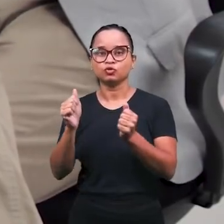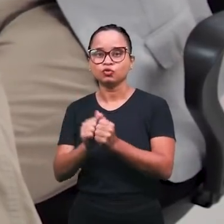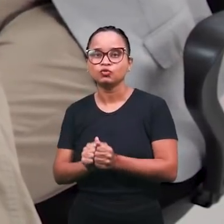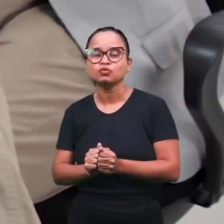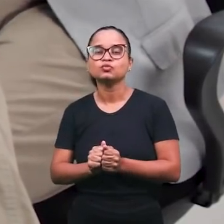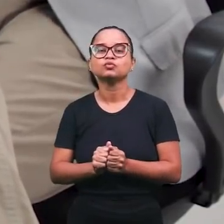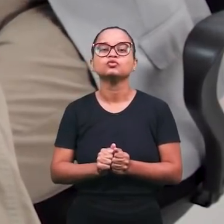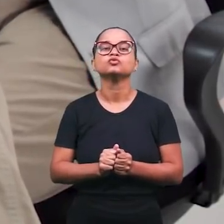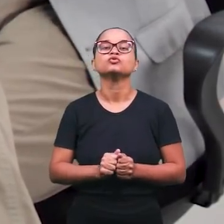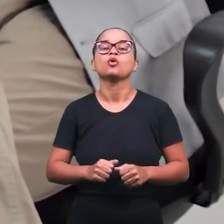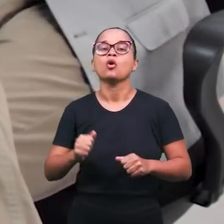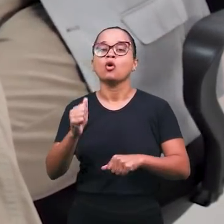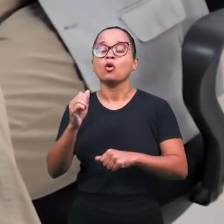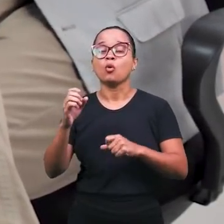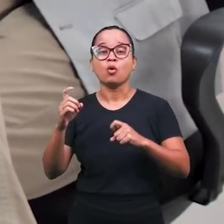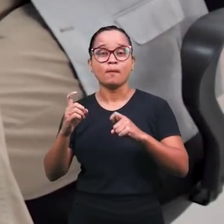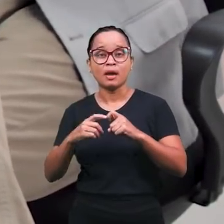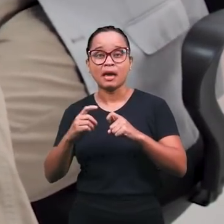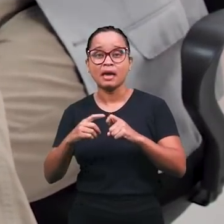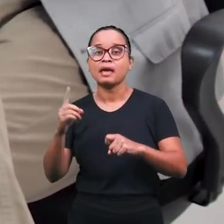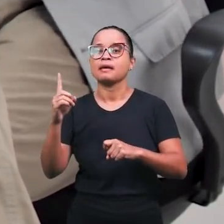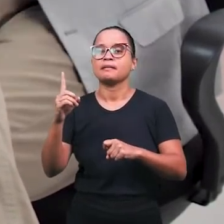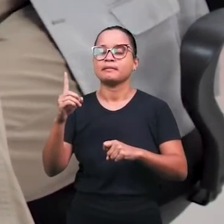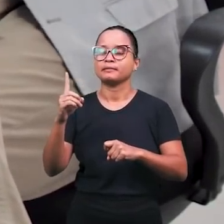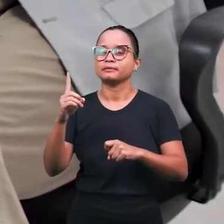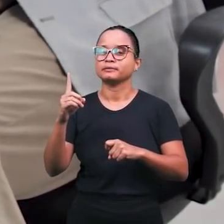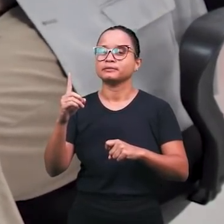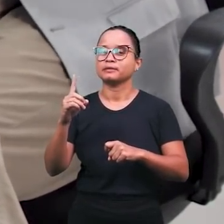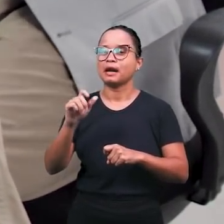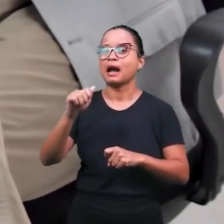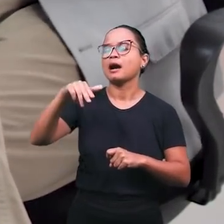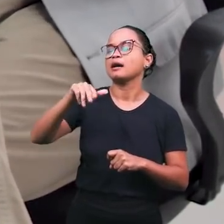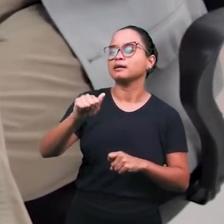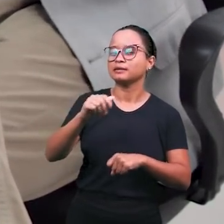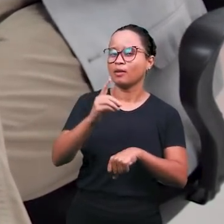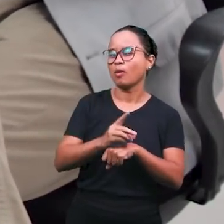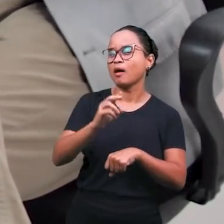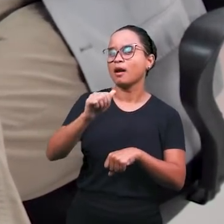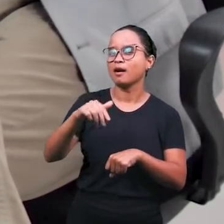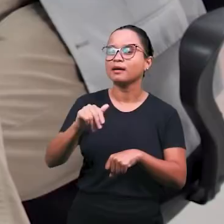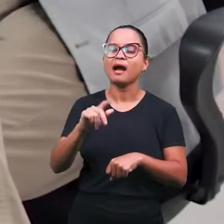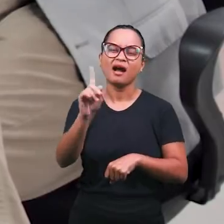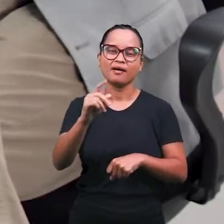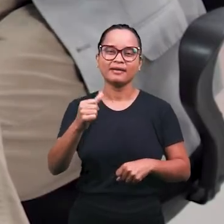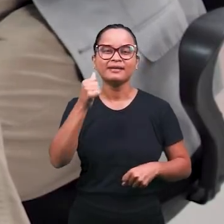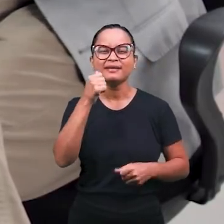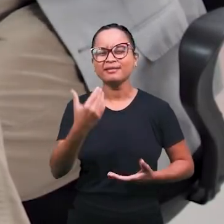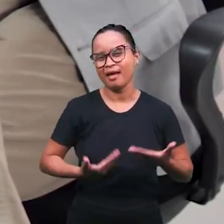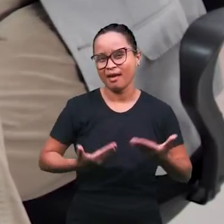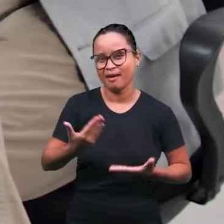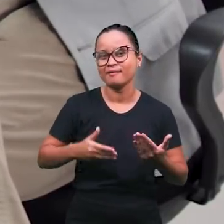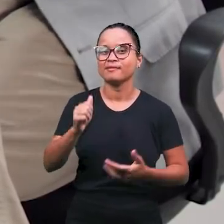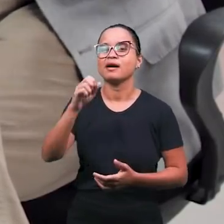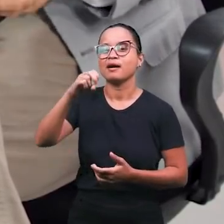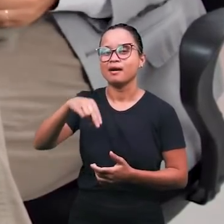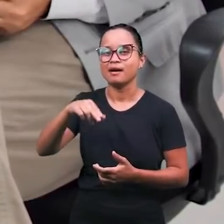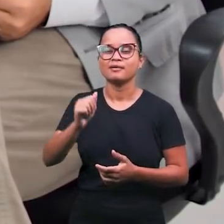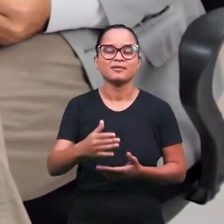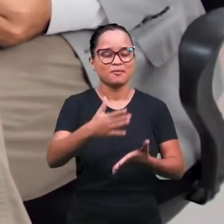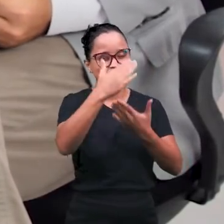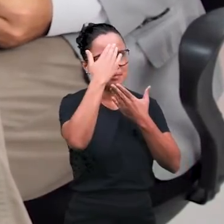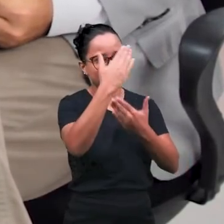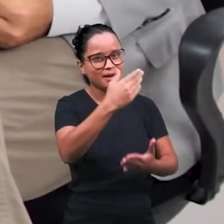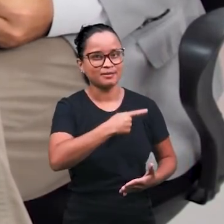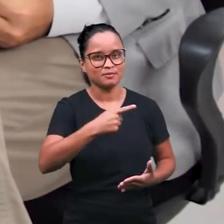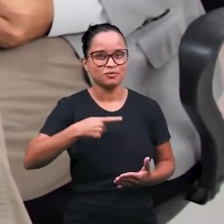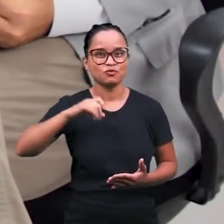Ana, aqui. Irmã Ana, doutora Ana, irmã Ana. Seja bem-vinda. Obrigada, pastor